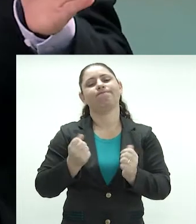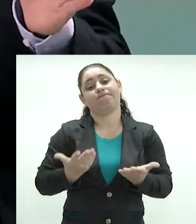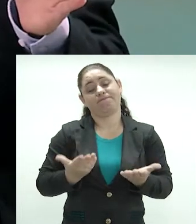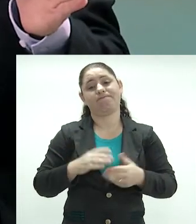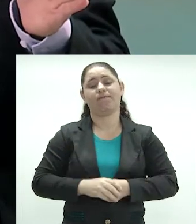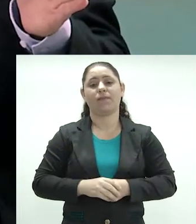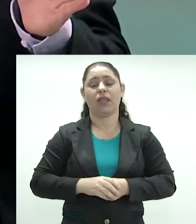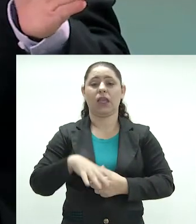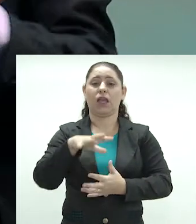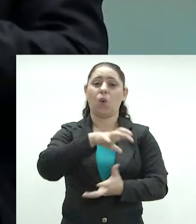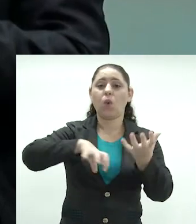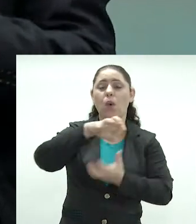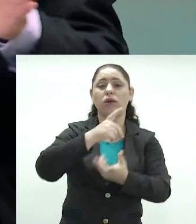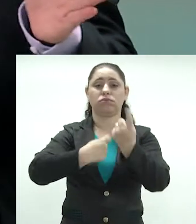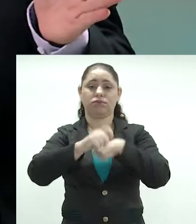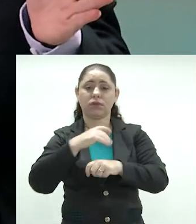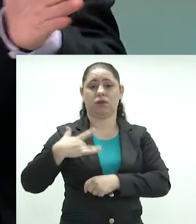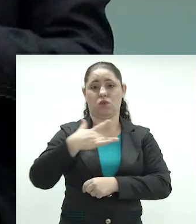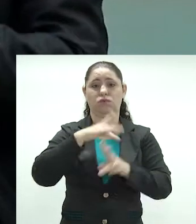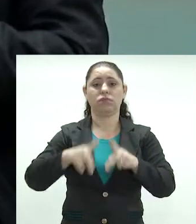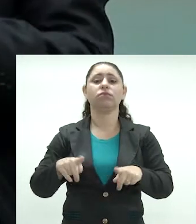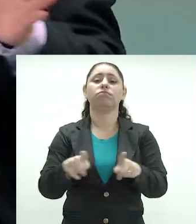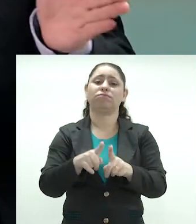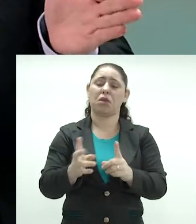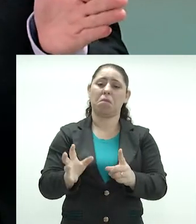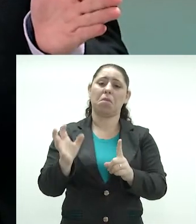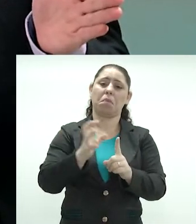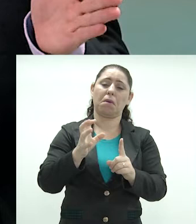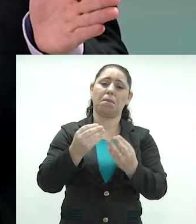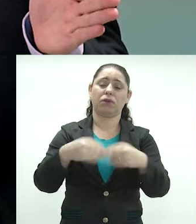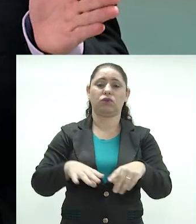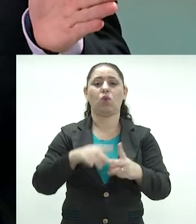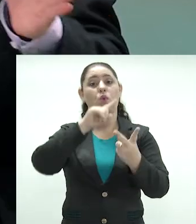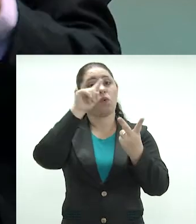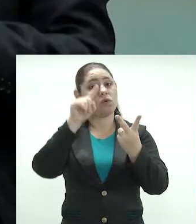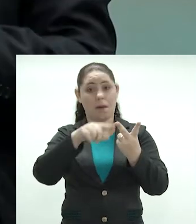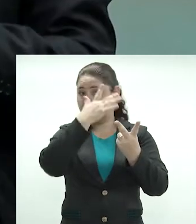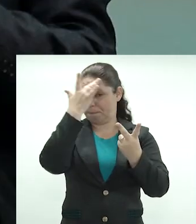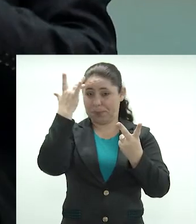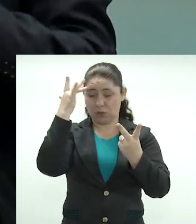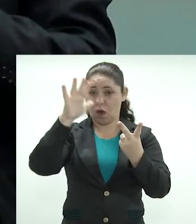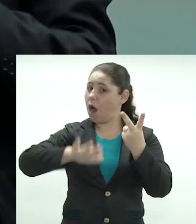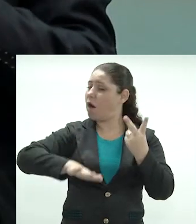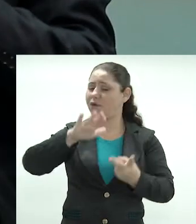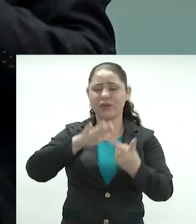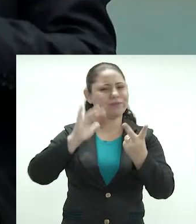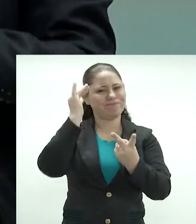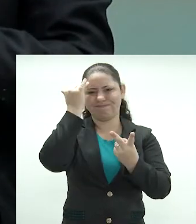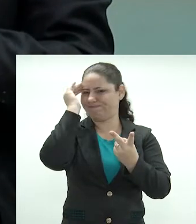vamos estar convivendo com ela. E efeitos econômicos vão surgir e efeitos na saúde pública também. 2, outro ponto que a